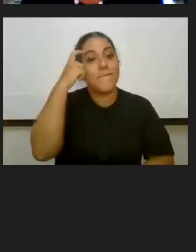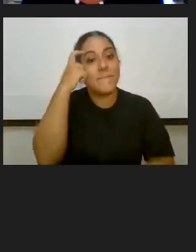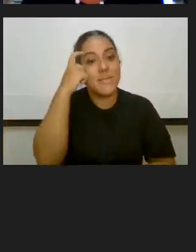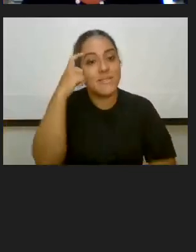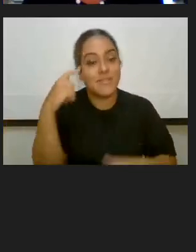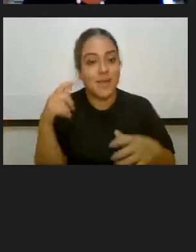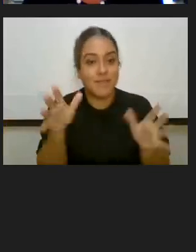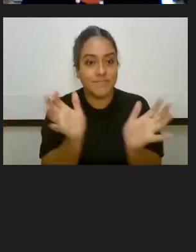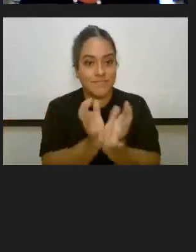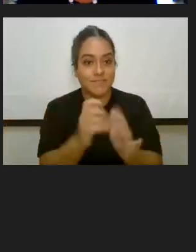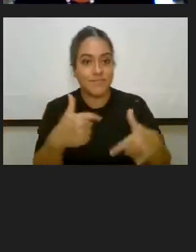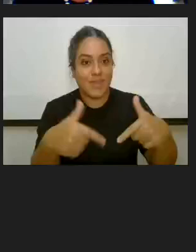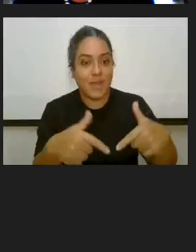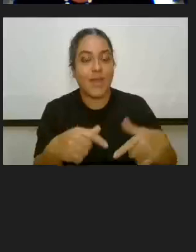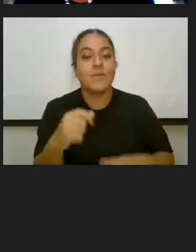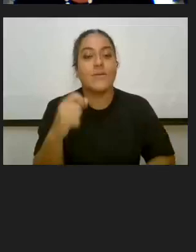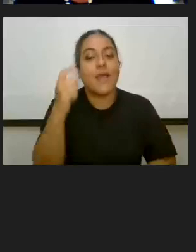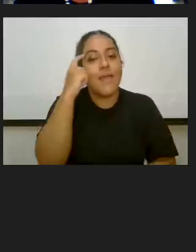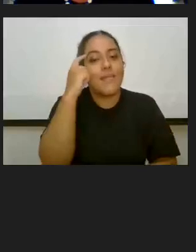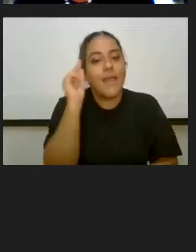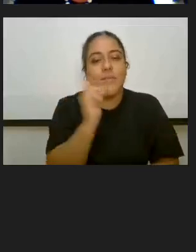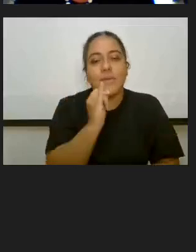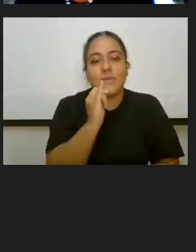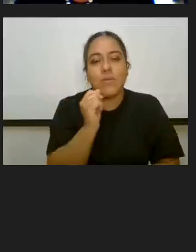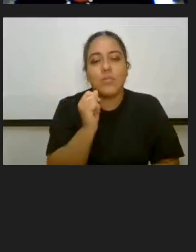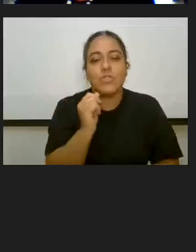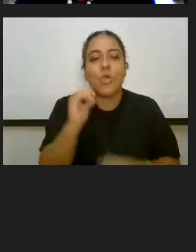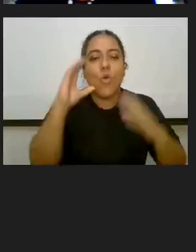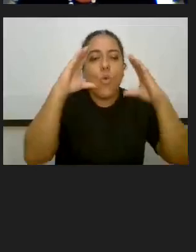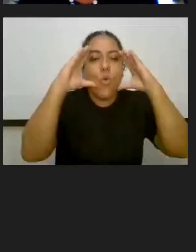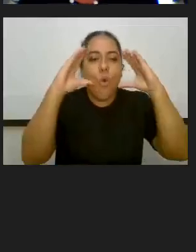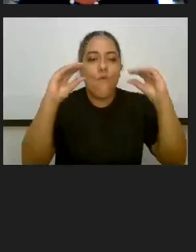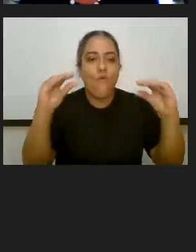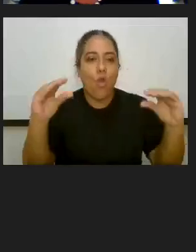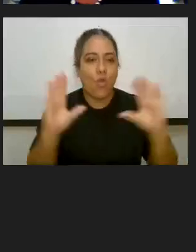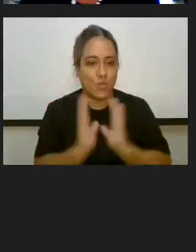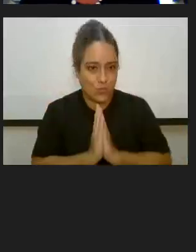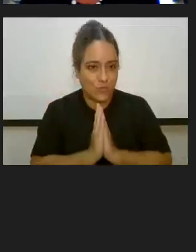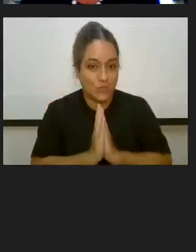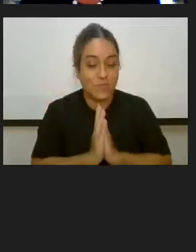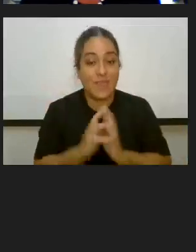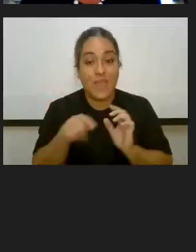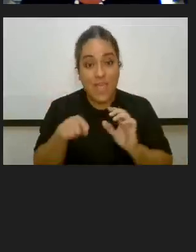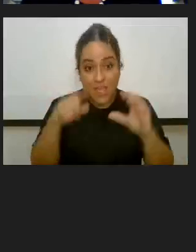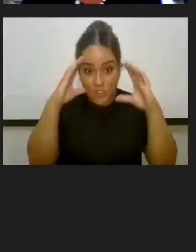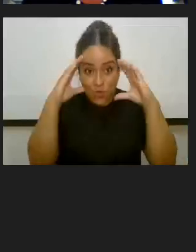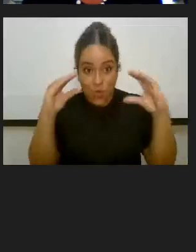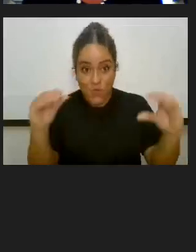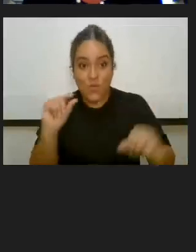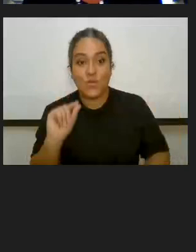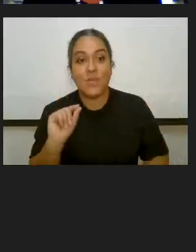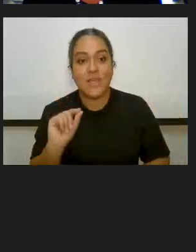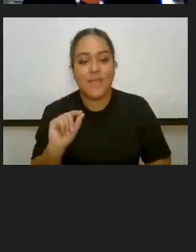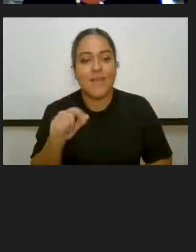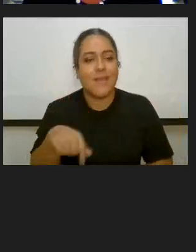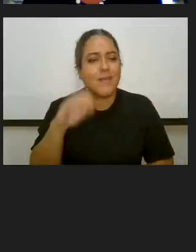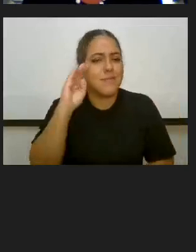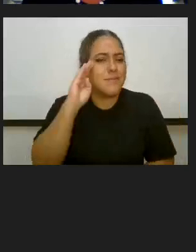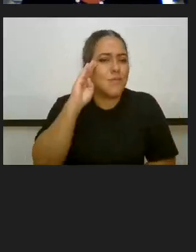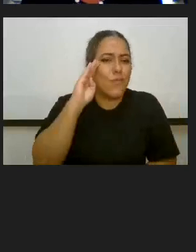trabalho a partir da ideia de conforto térmico. E esse conforto térmico ele é